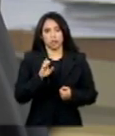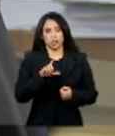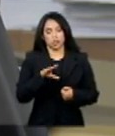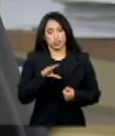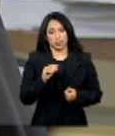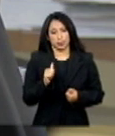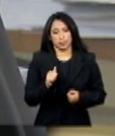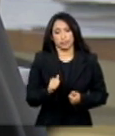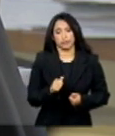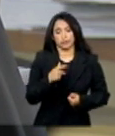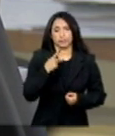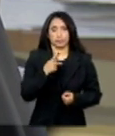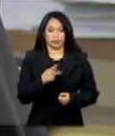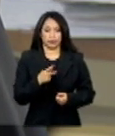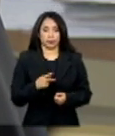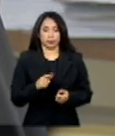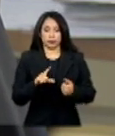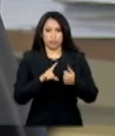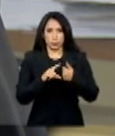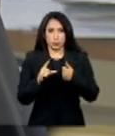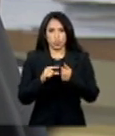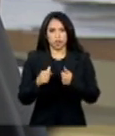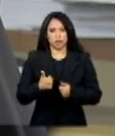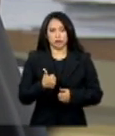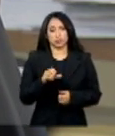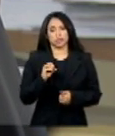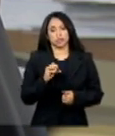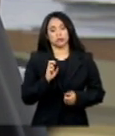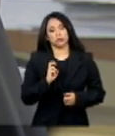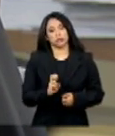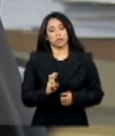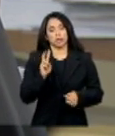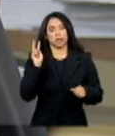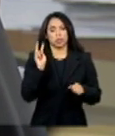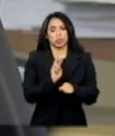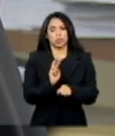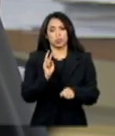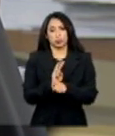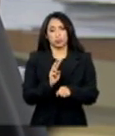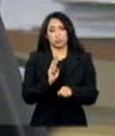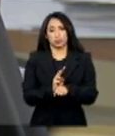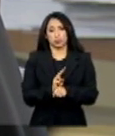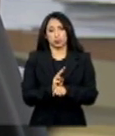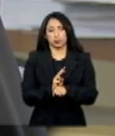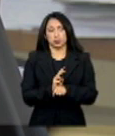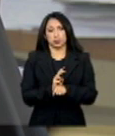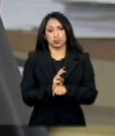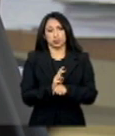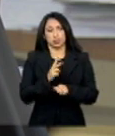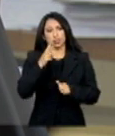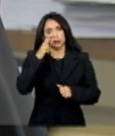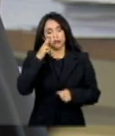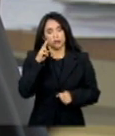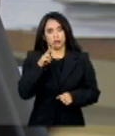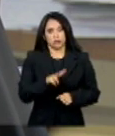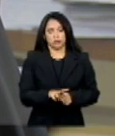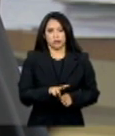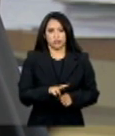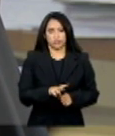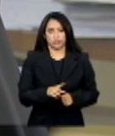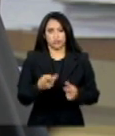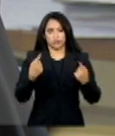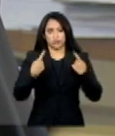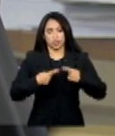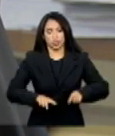sustenta que o artigo 105 que combina medidas protetivas como sanção ao ato infracional praticado por criança